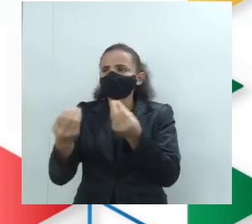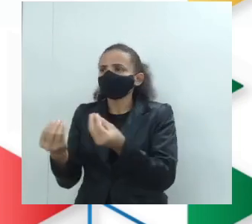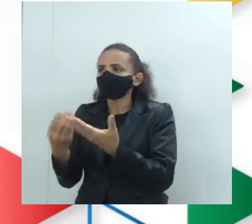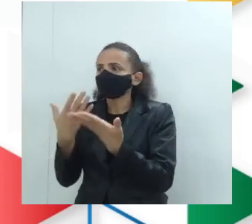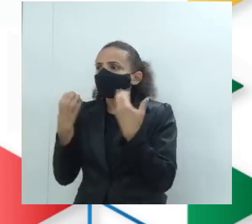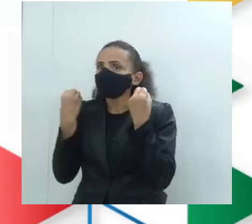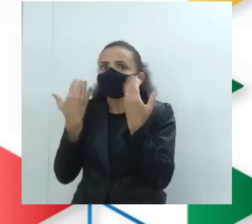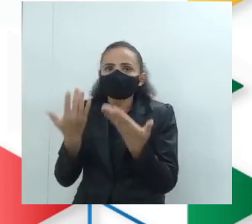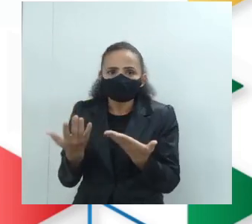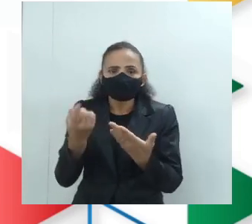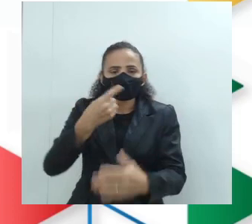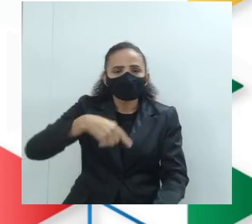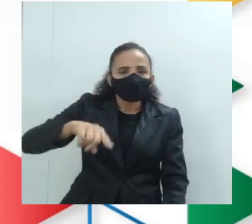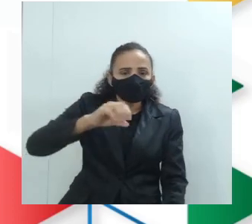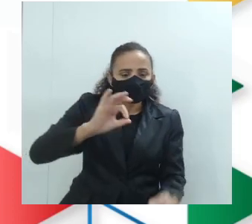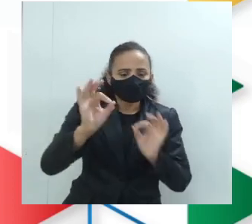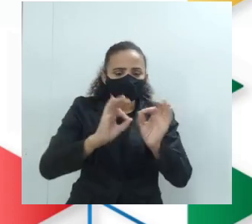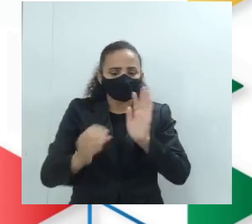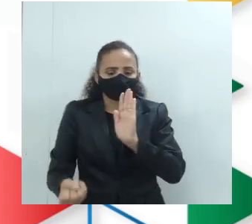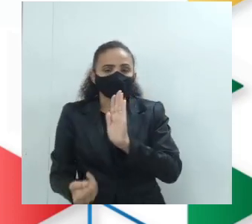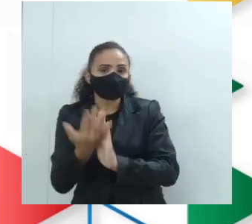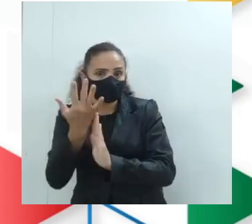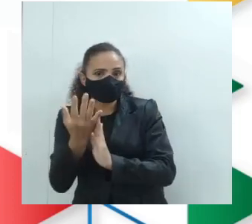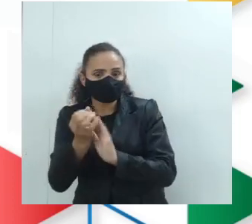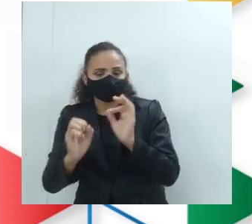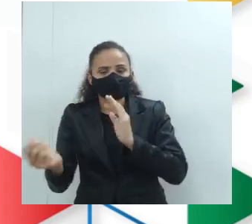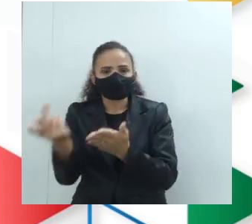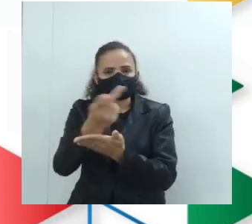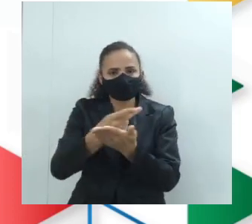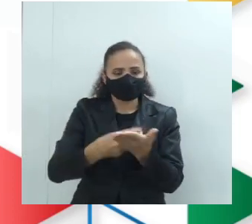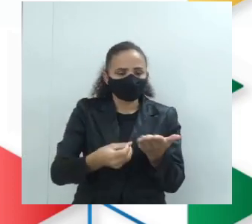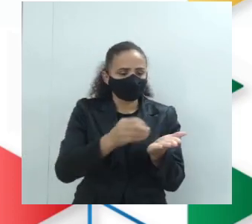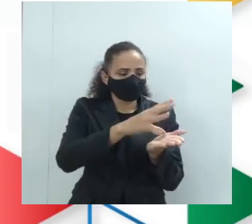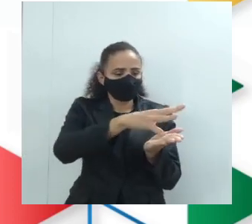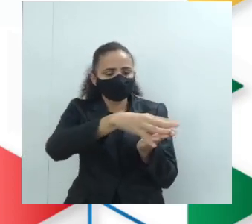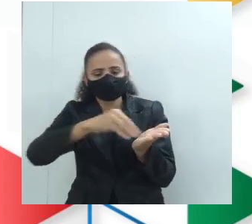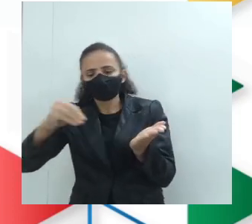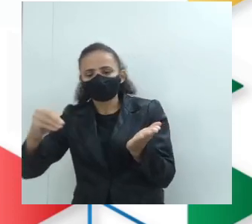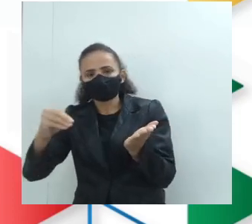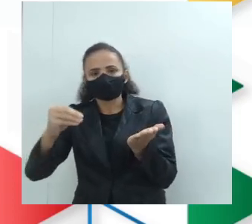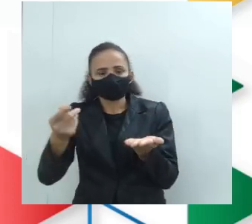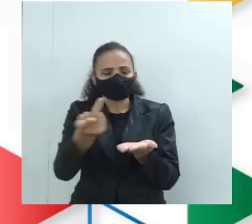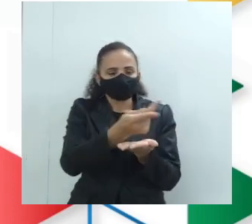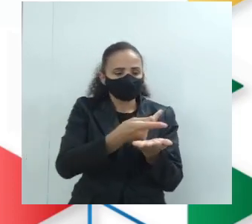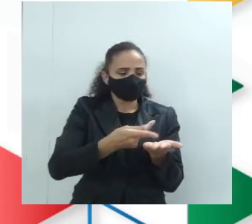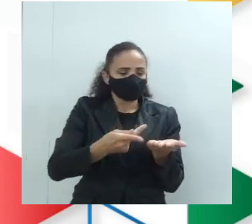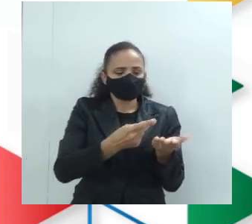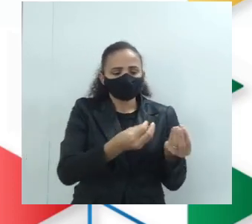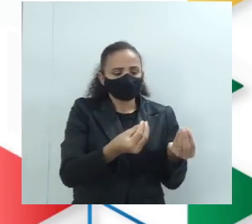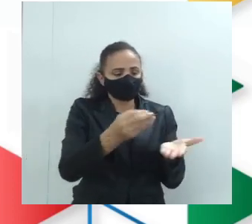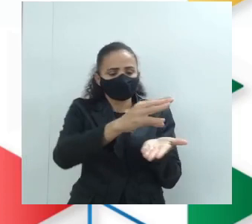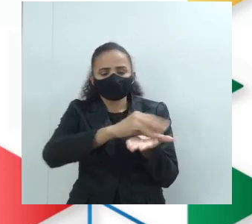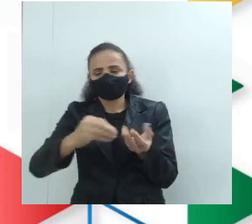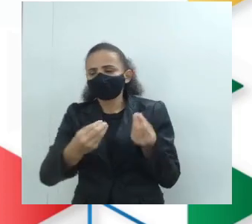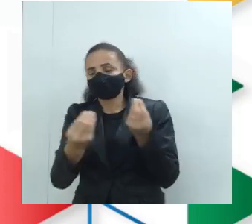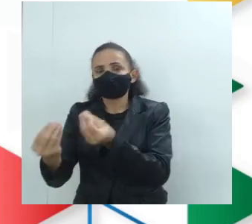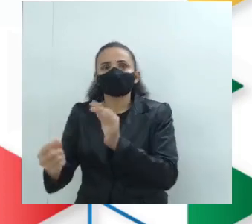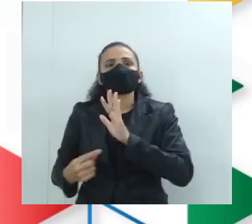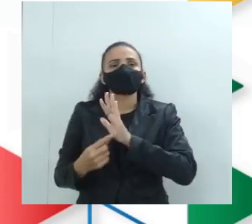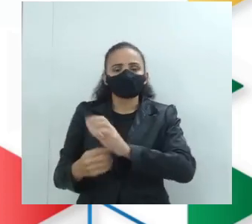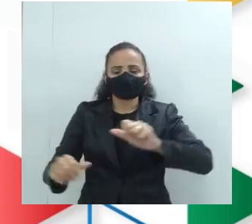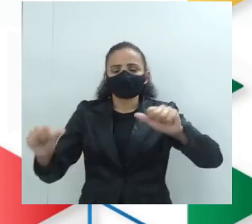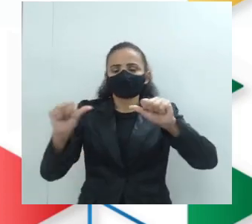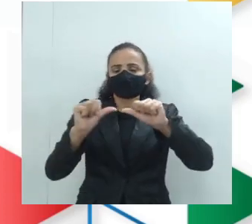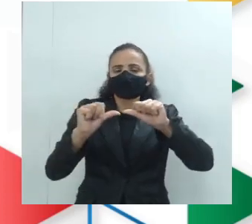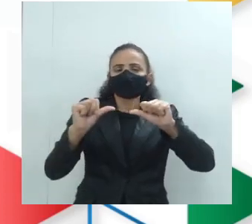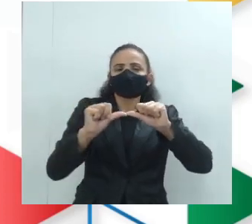complexas. Deseja-se construir uma nova figura a partir da original. A nova figura deve apresentar